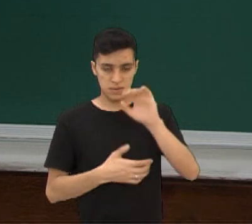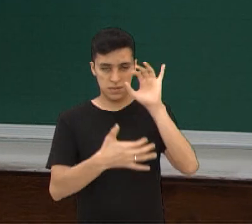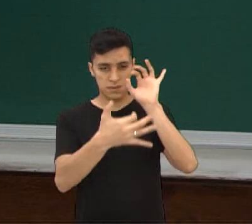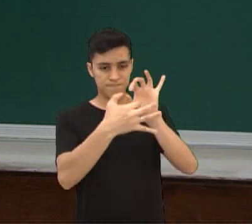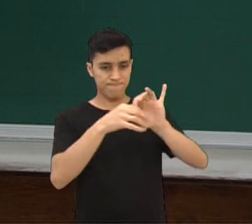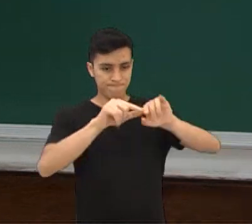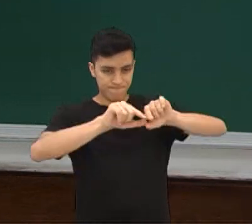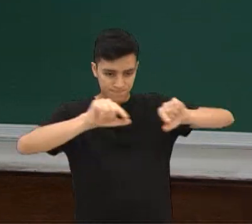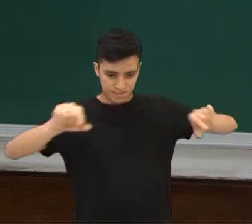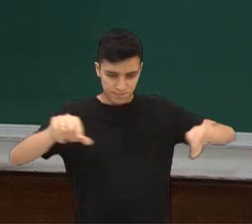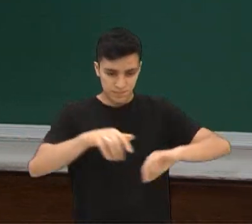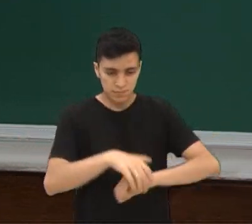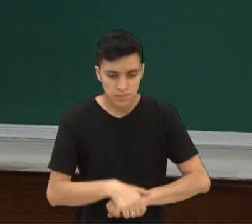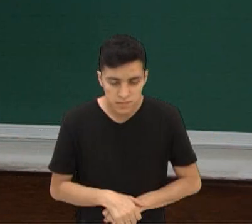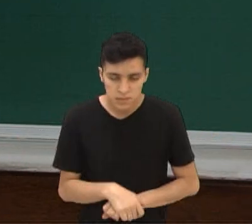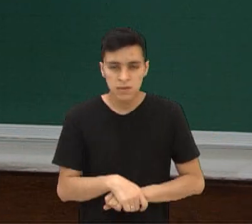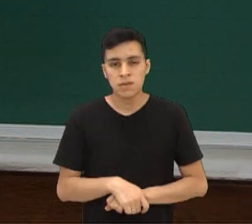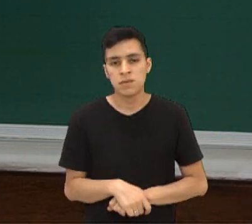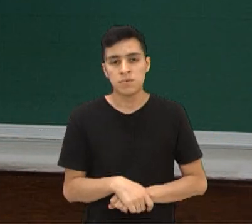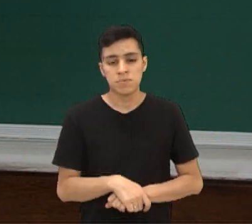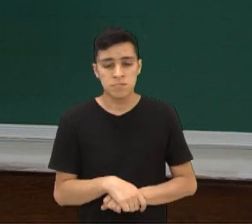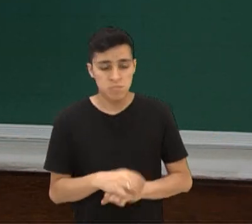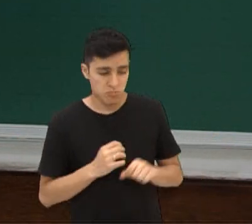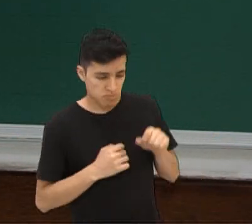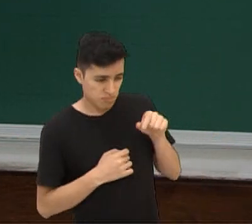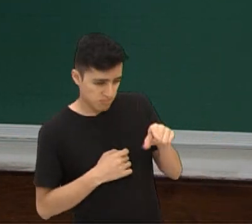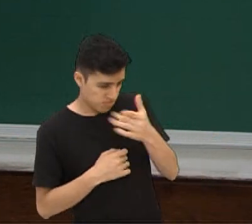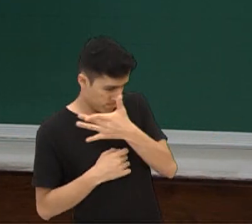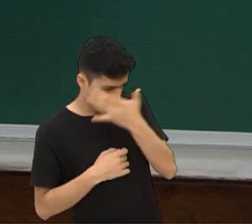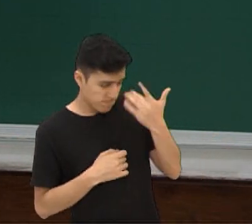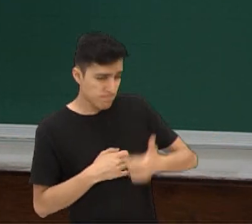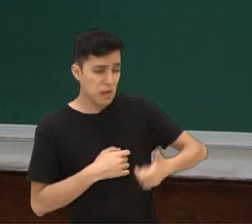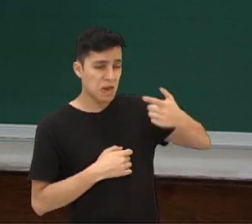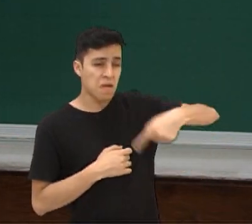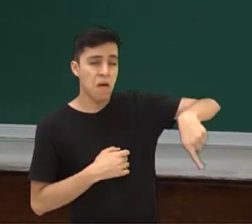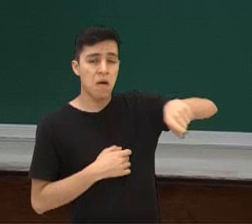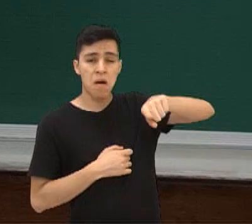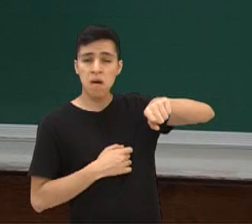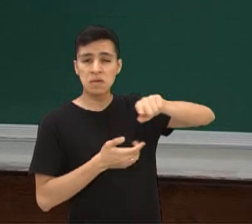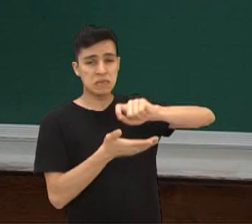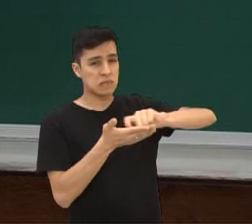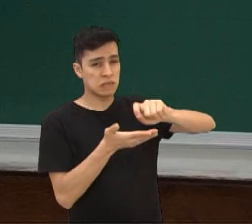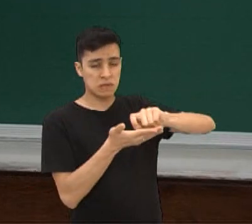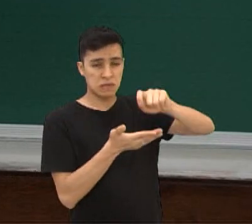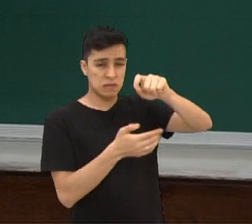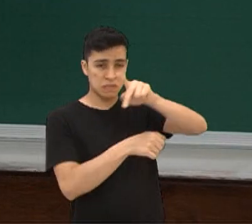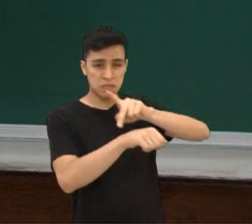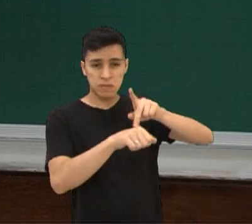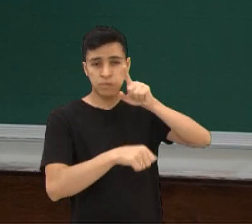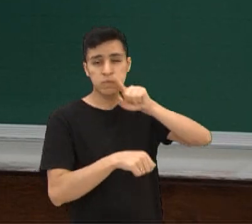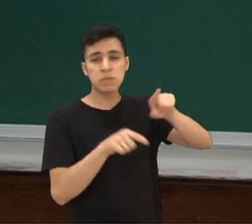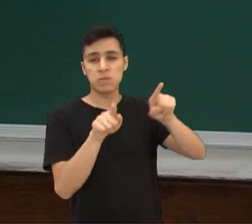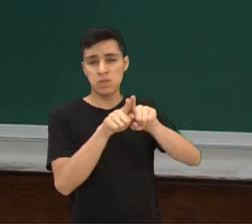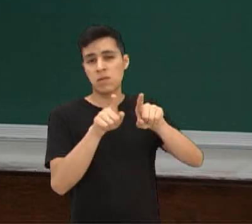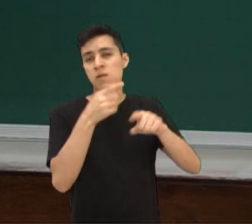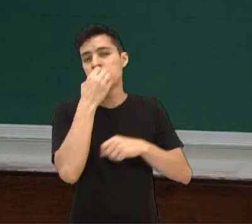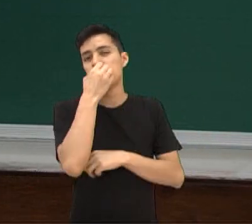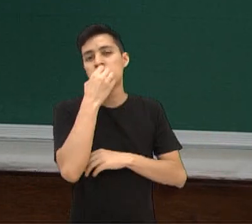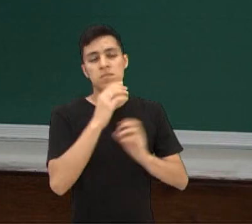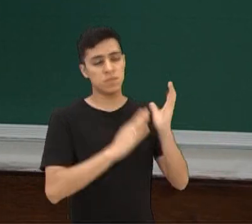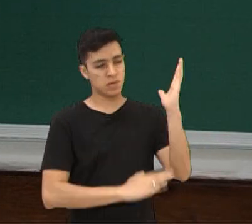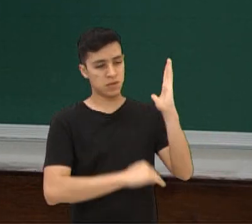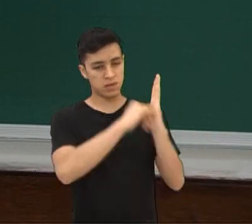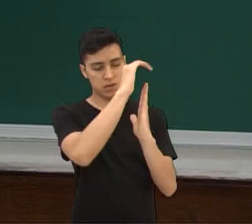very good painter. Então, além de ser um dos melhores escritores dos Estados Unidos, também é um bom pintor.